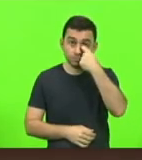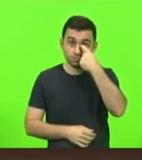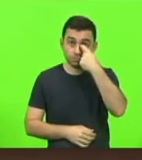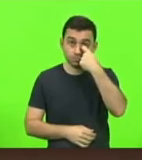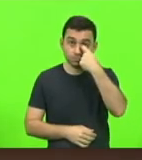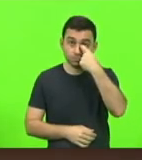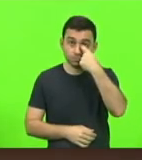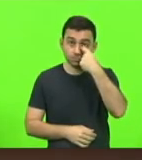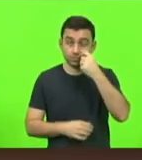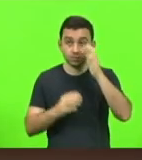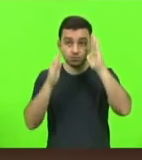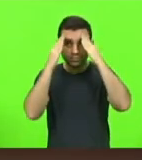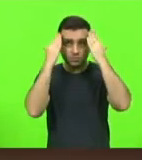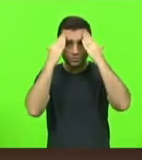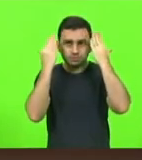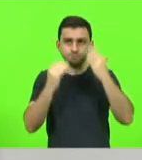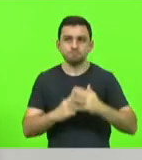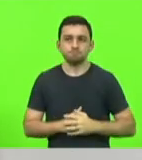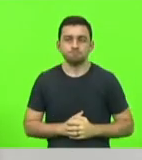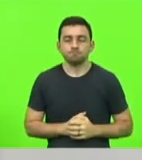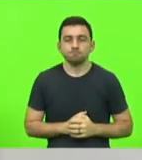Zé Milton Schaefer.